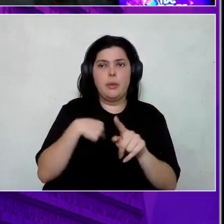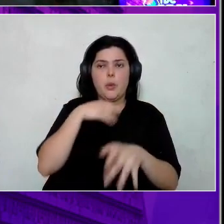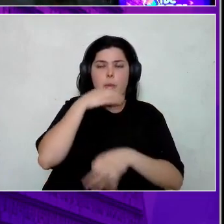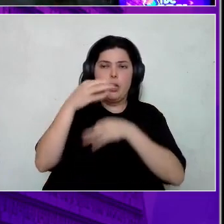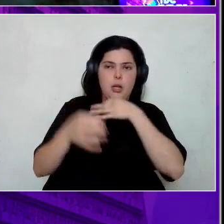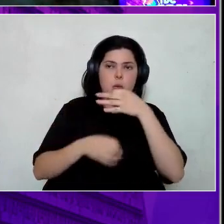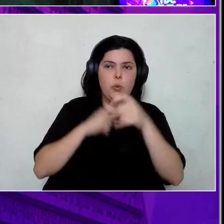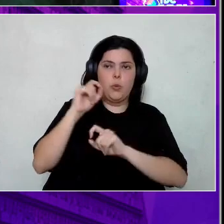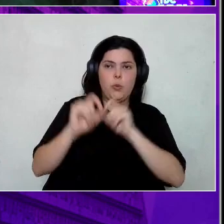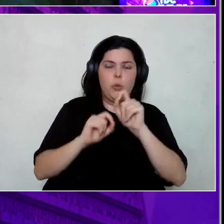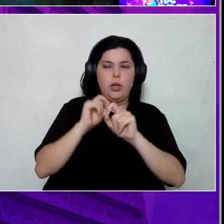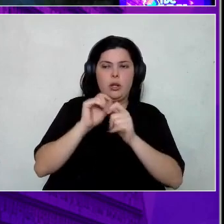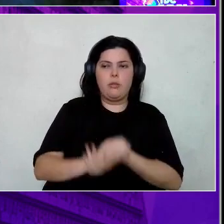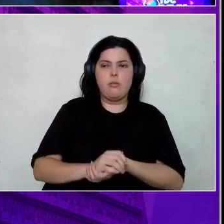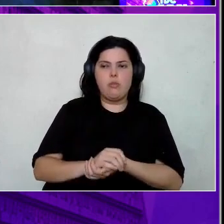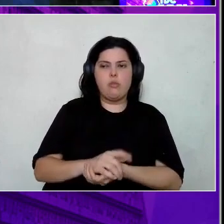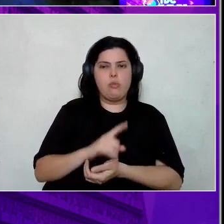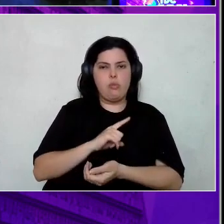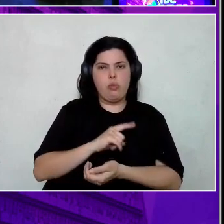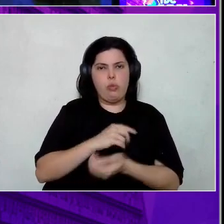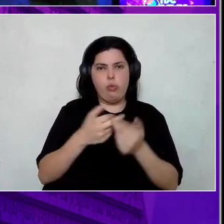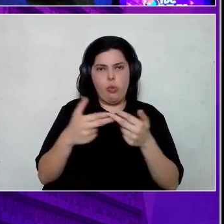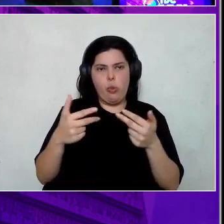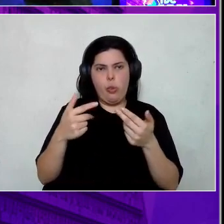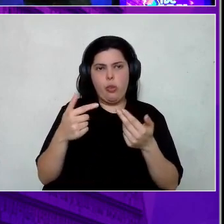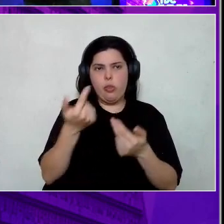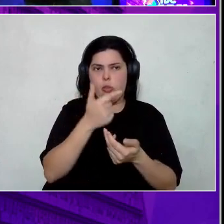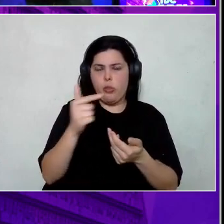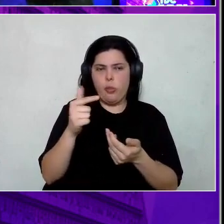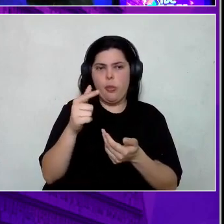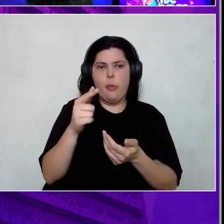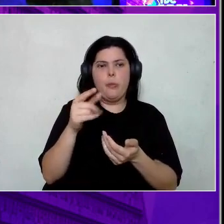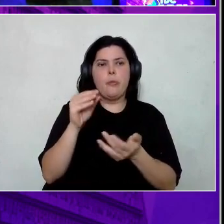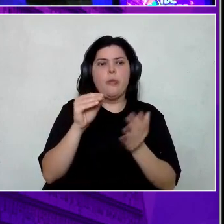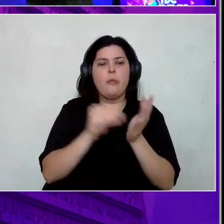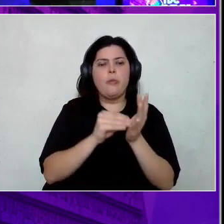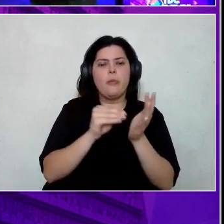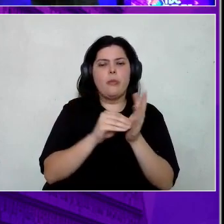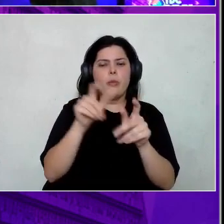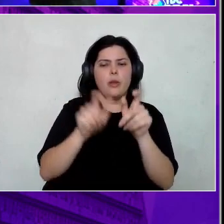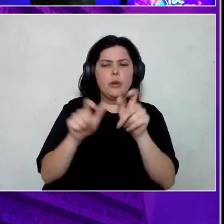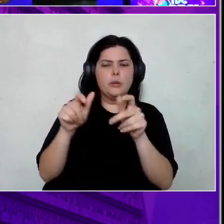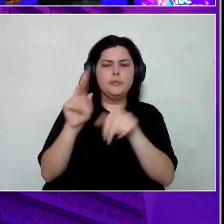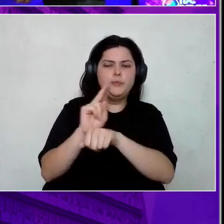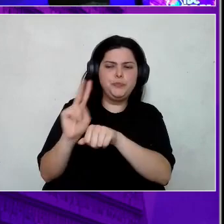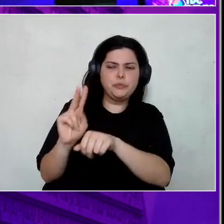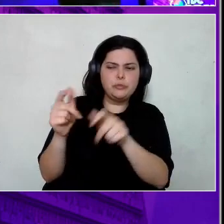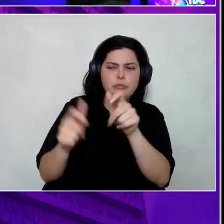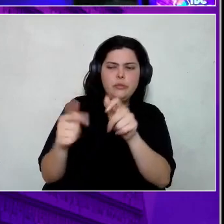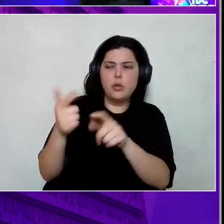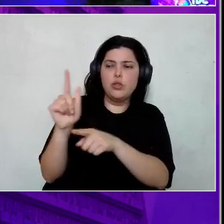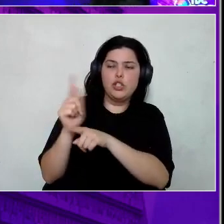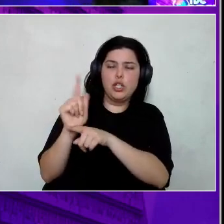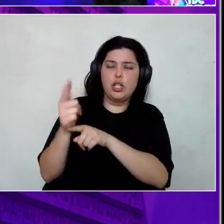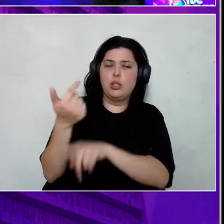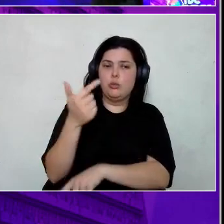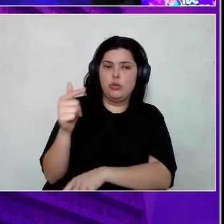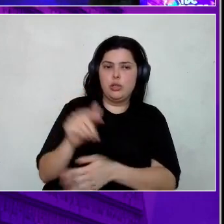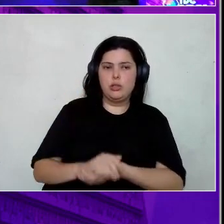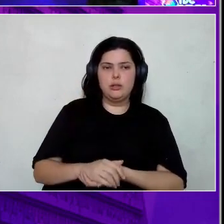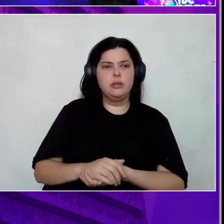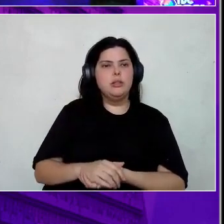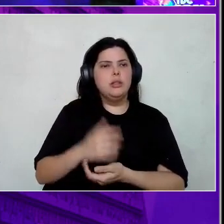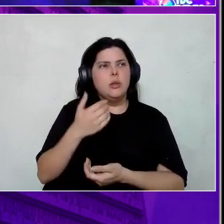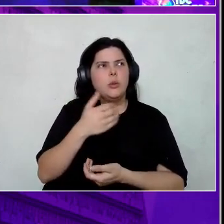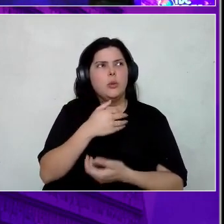que existia, uma falta de alguém ali para cuidar de determinadas coisas, não tinha um gerente, e eu meio que assumi isso daí,